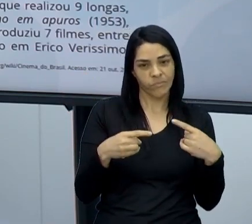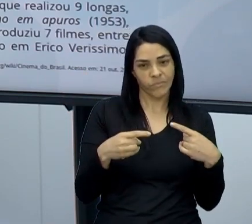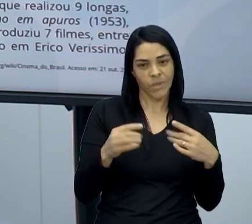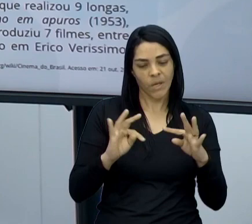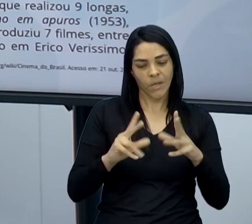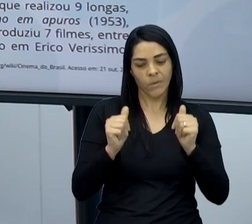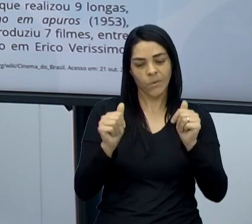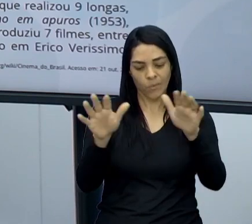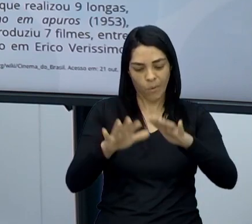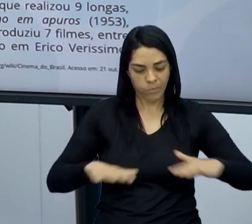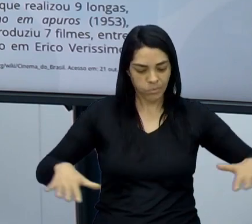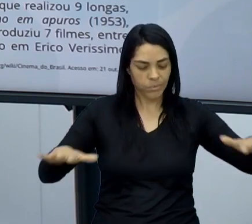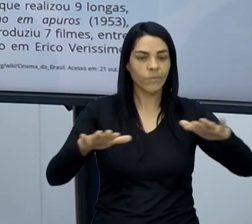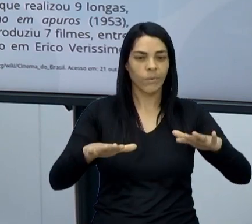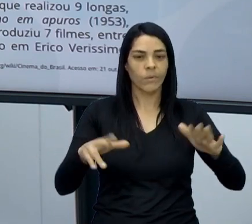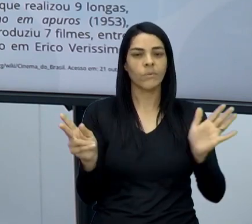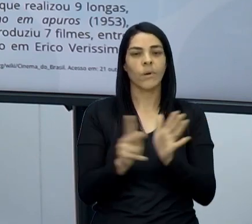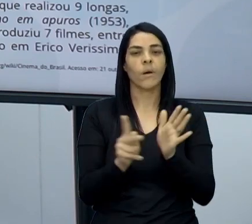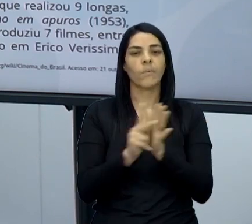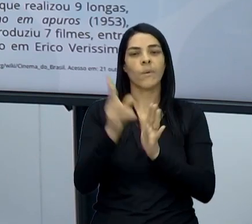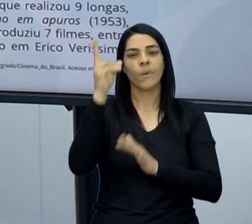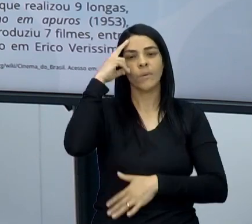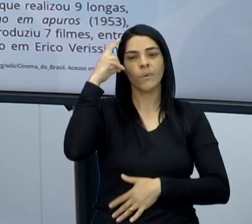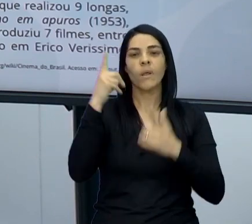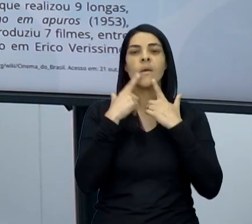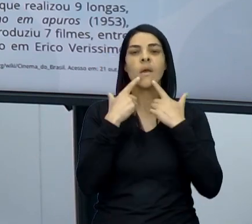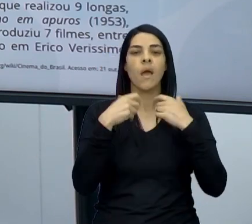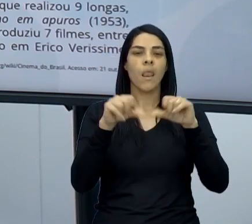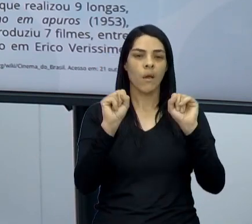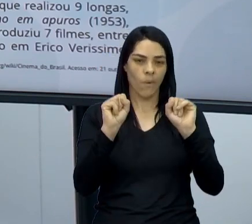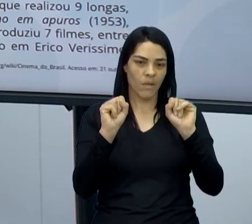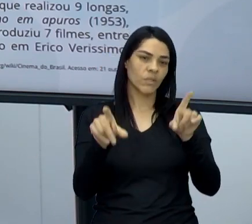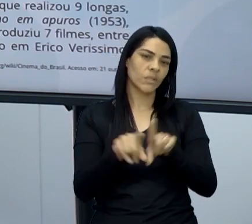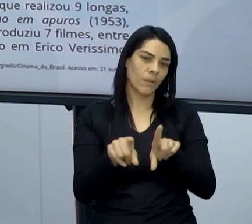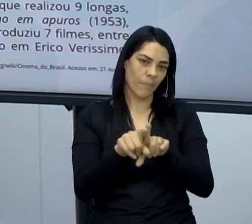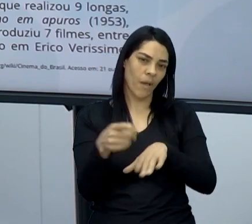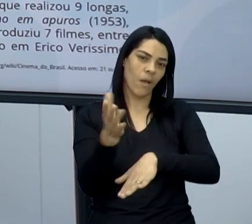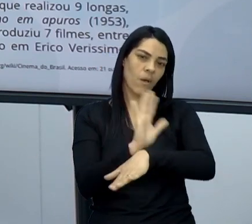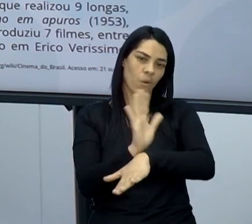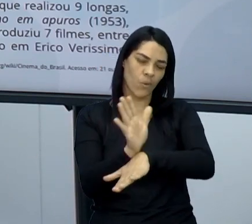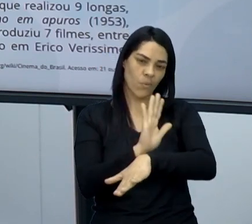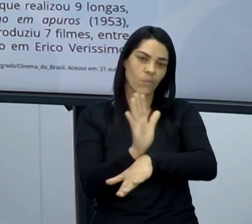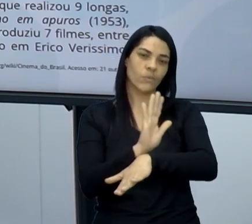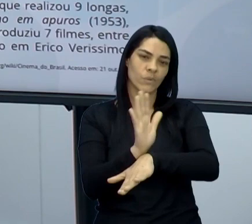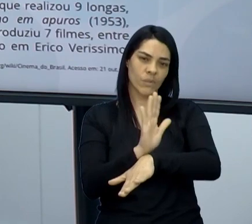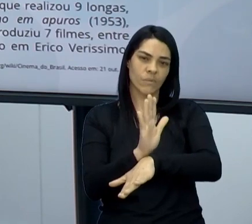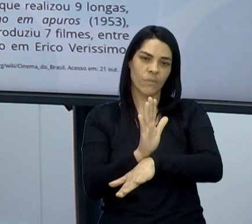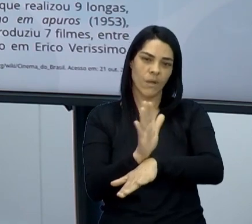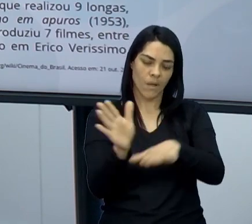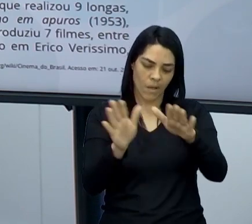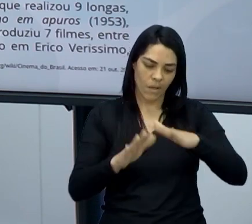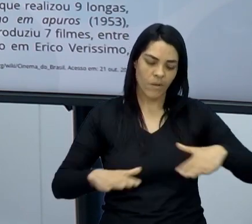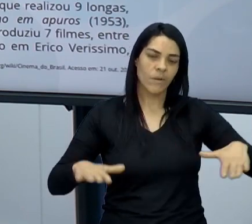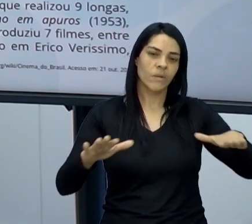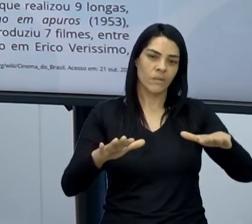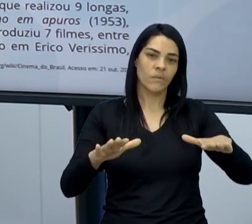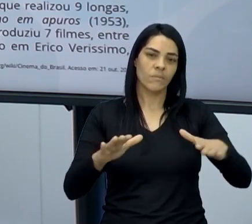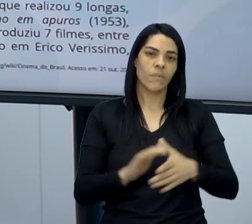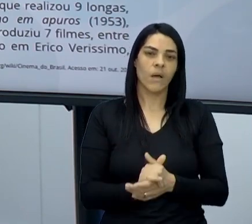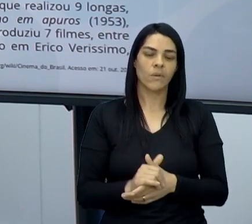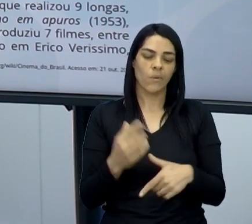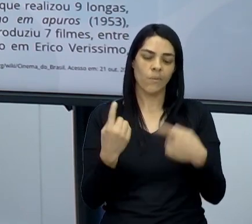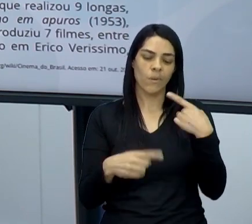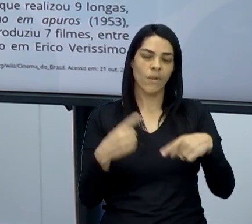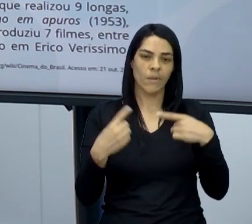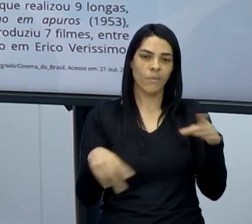espaços a nossa cultura, a nossa linguagem. E o cinema é um espaço privilegiado para debater a nossa